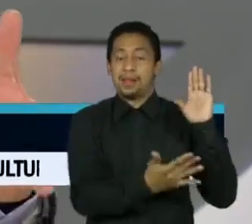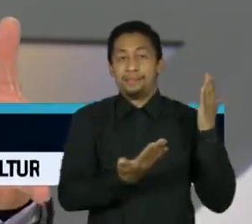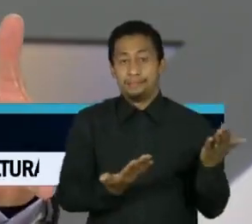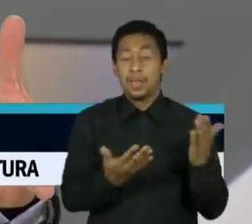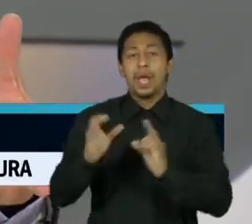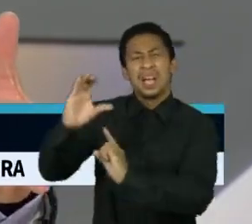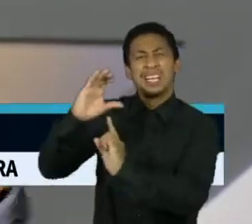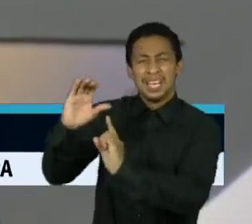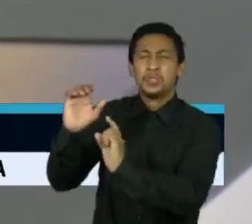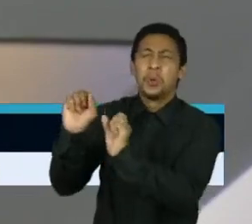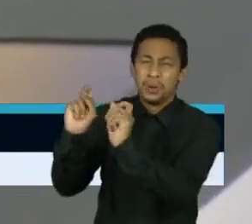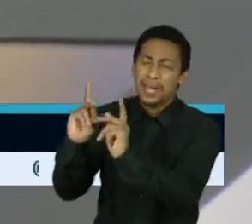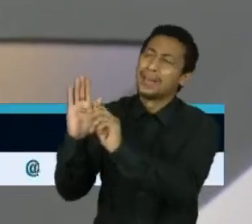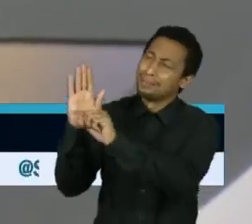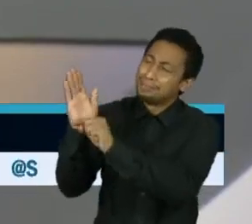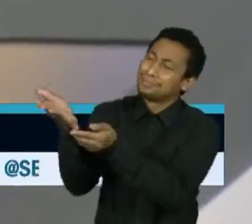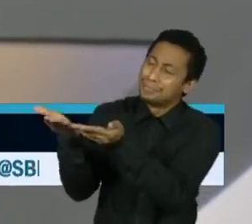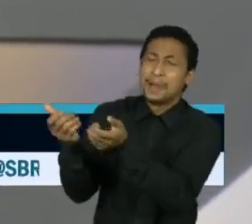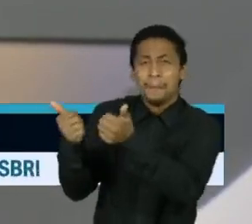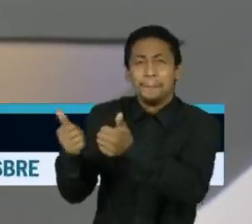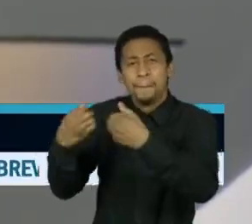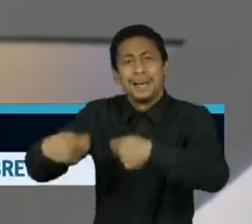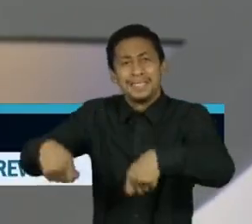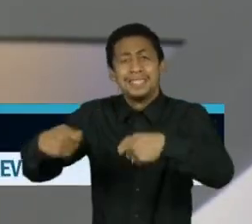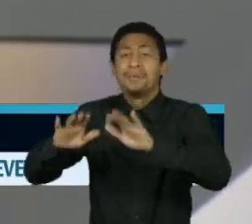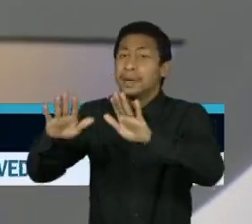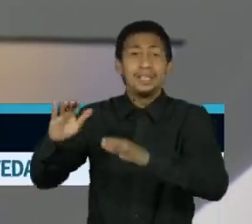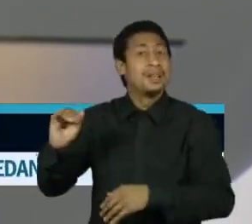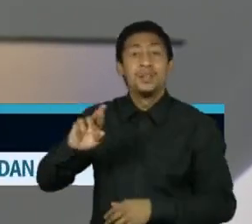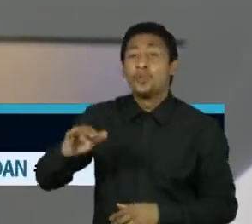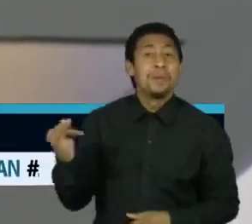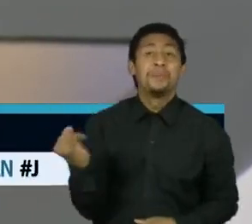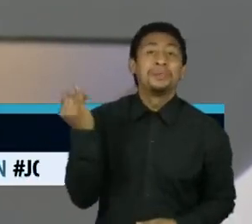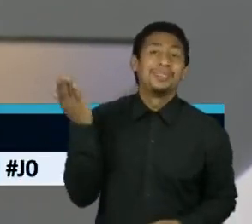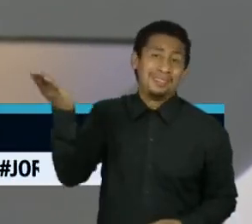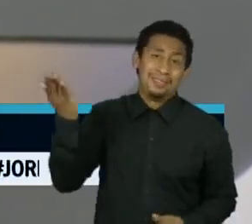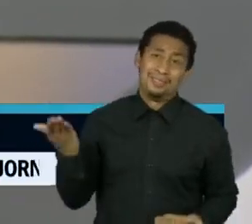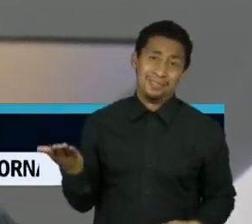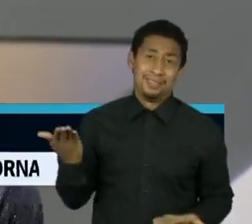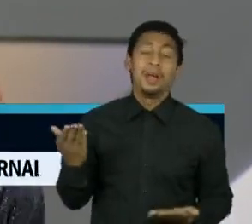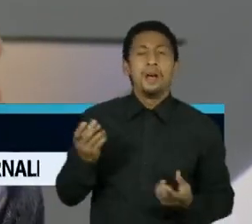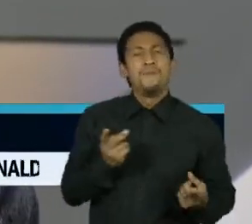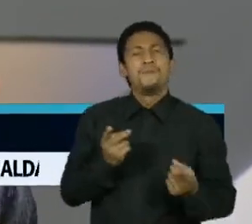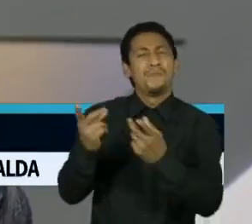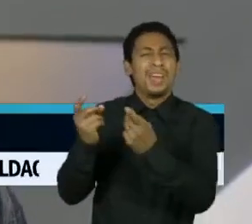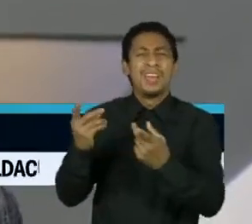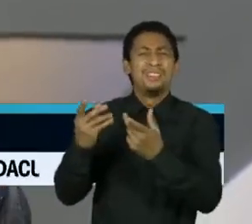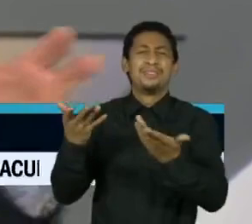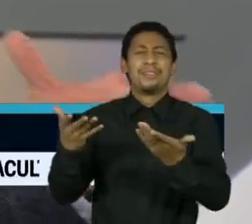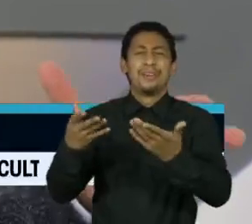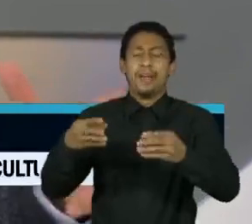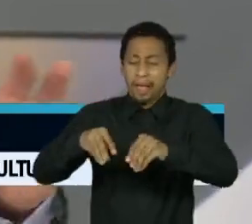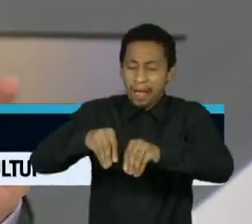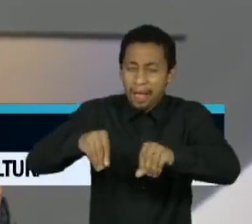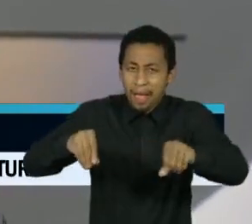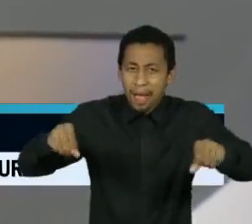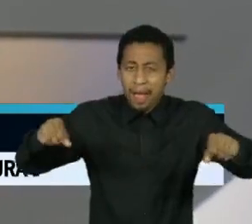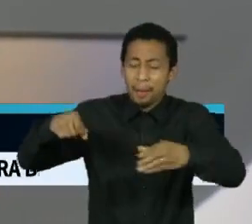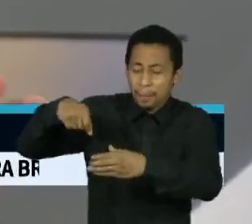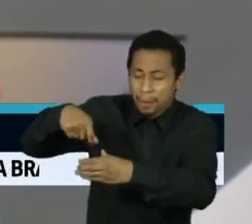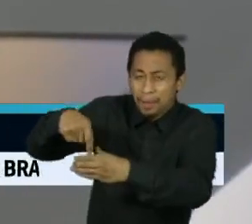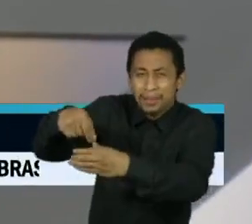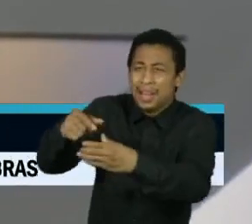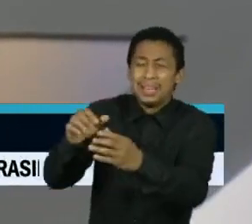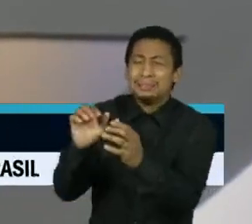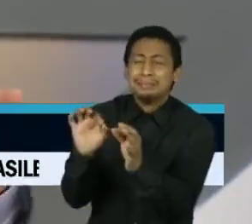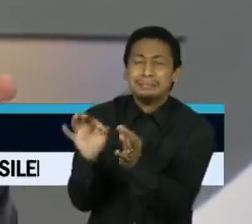é um mercado fundamental para o Brasil. Nós importamos coisas importantes, adubos, insumos importantes para o nosso